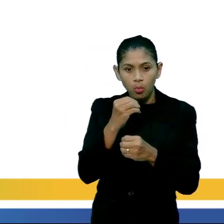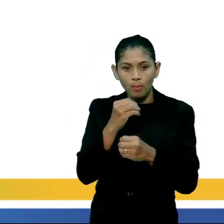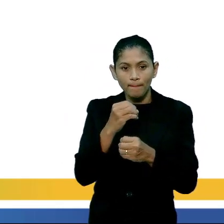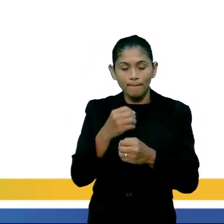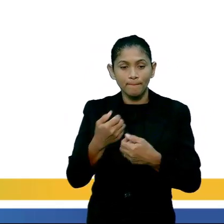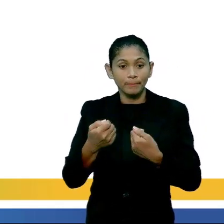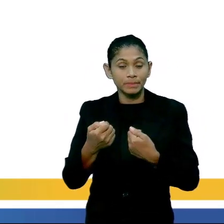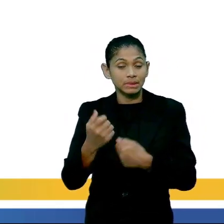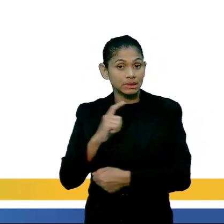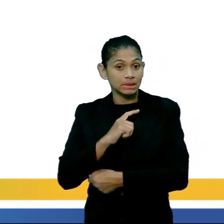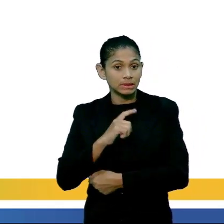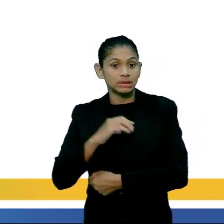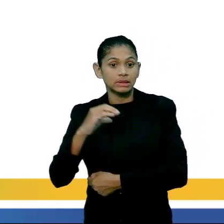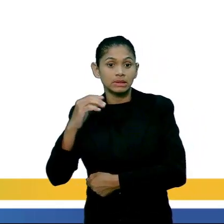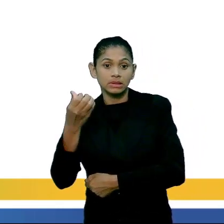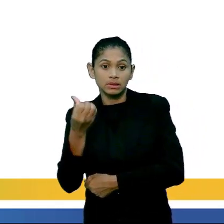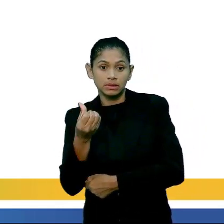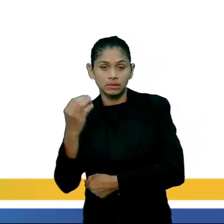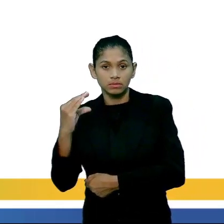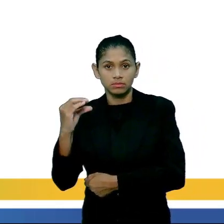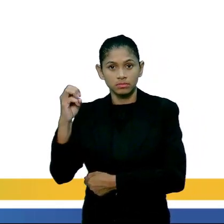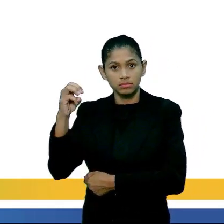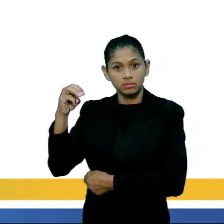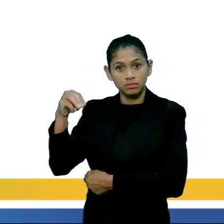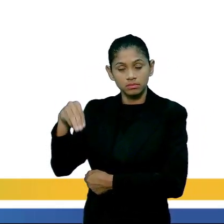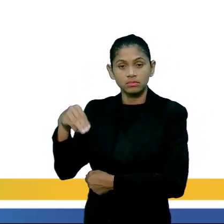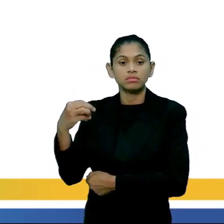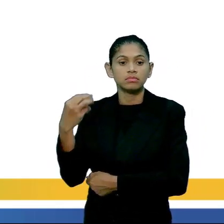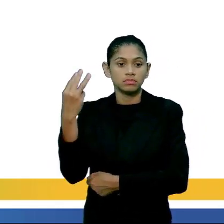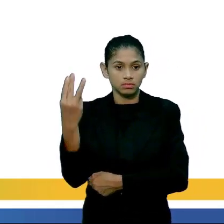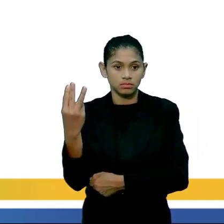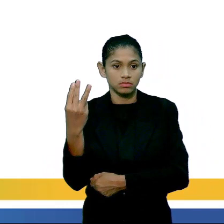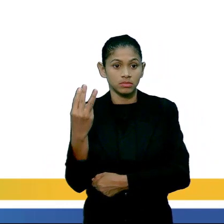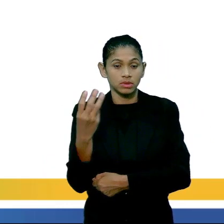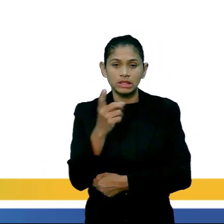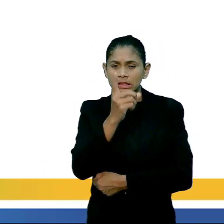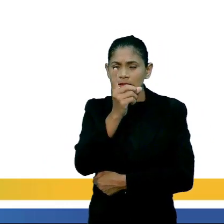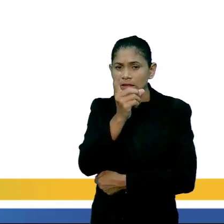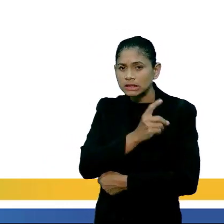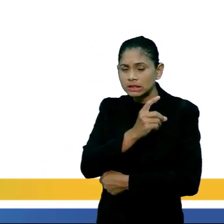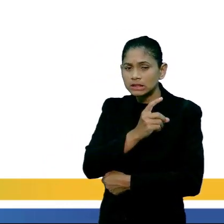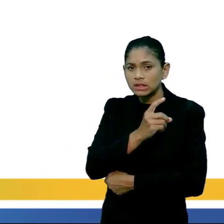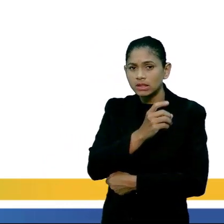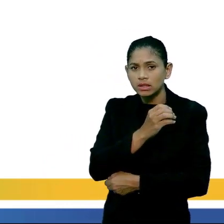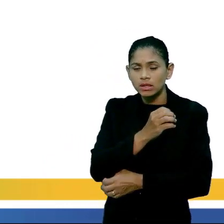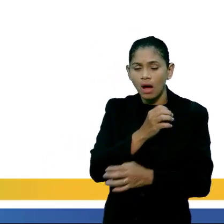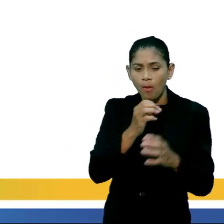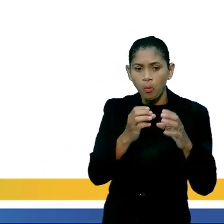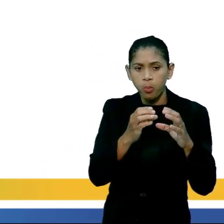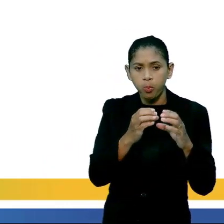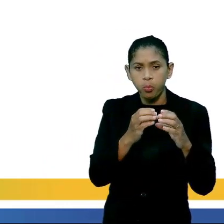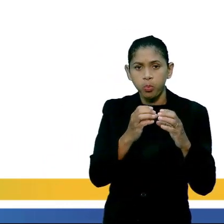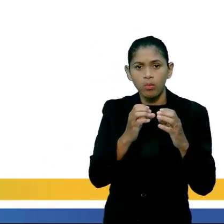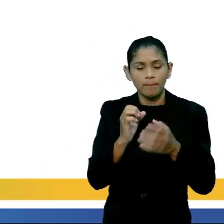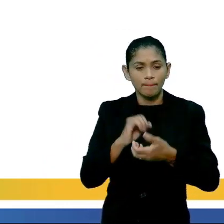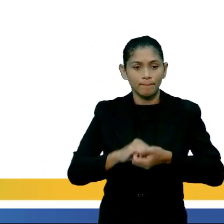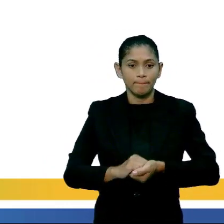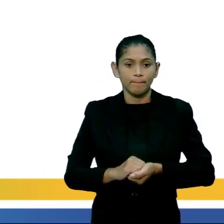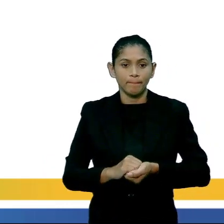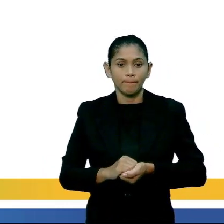questão. X bolinhas vai ser 84 centímetros cúbicos. Então, vamos